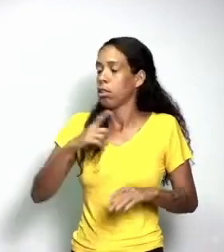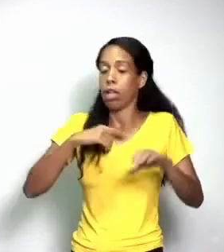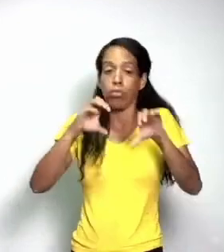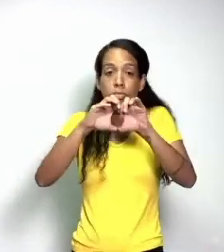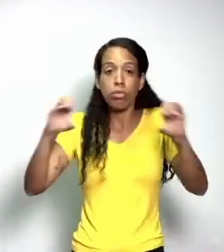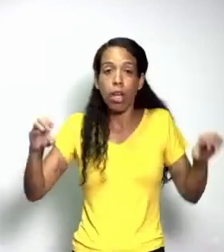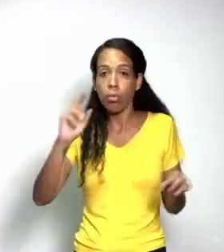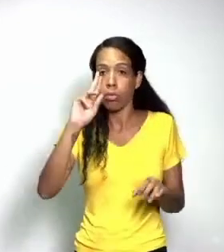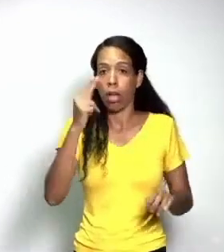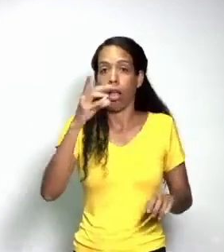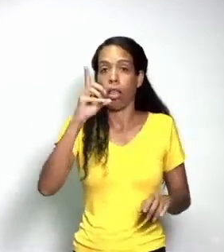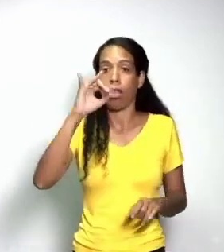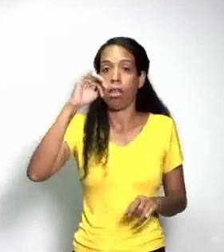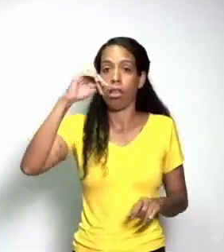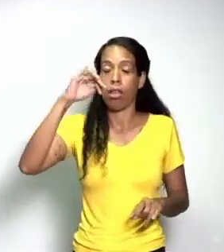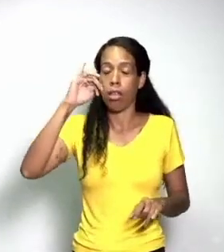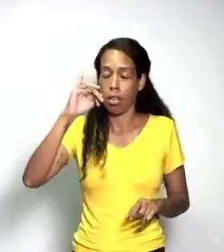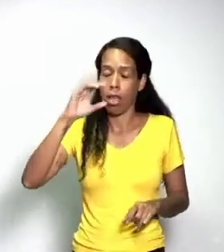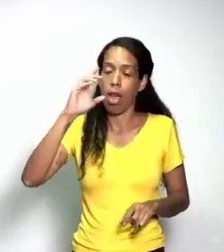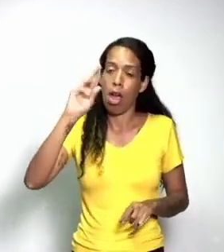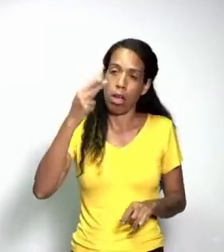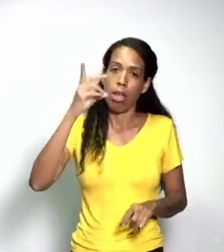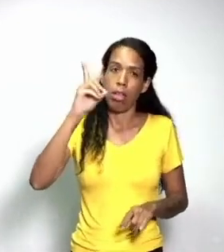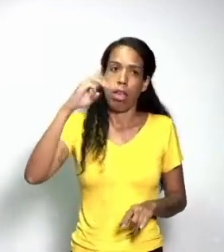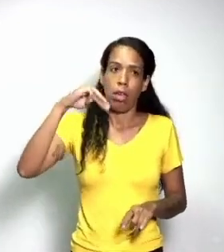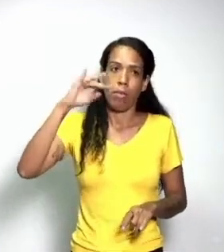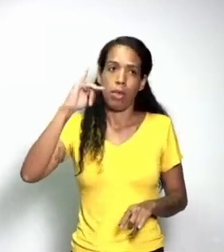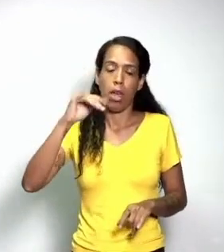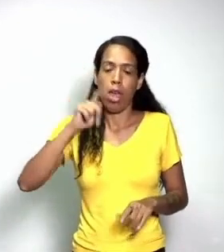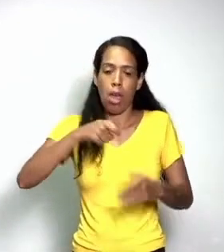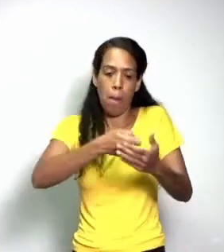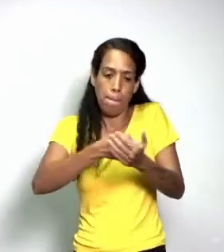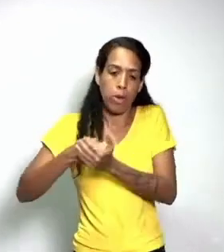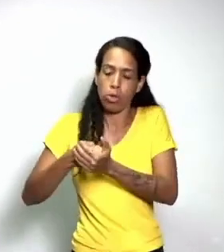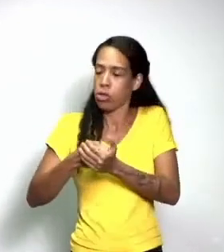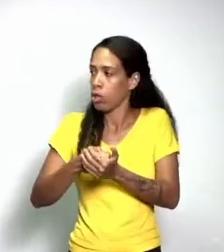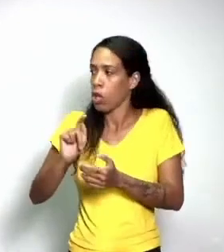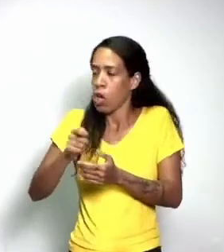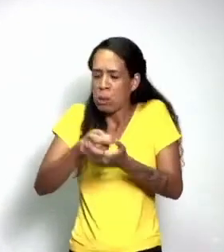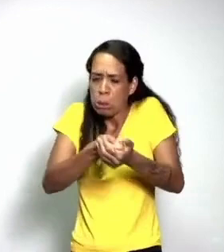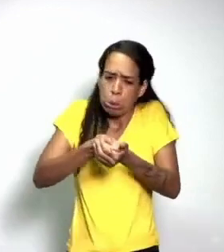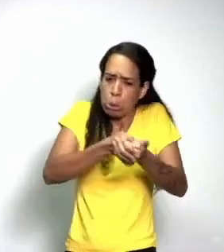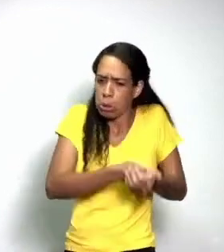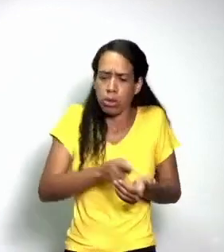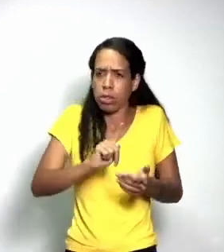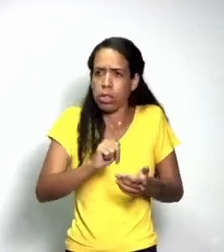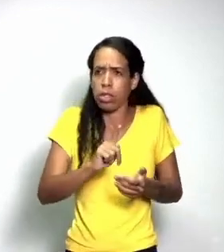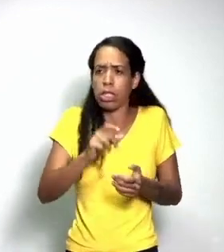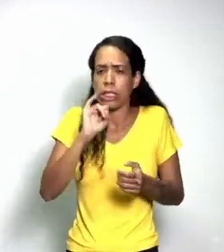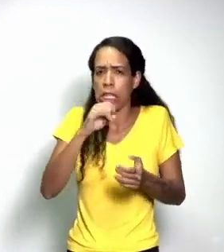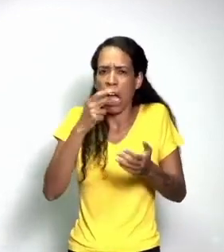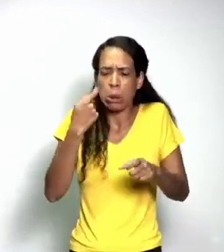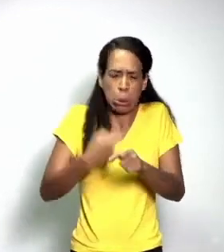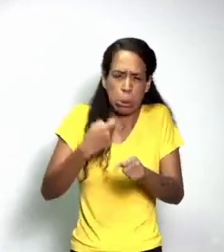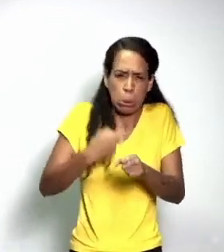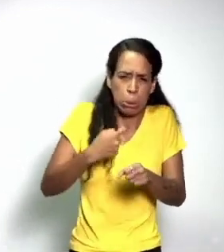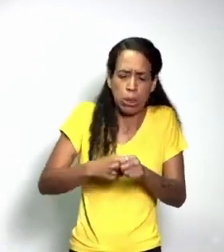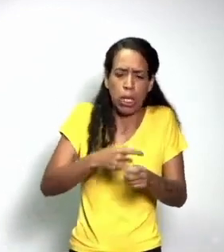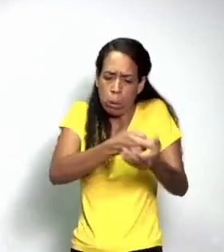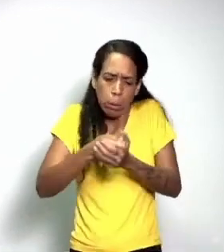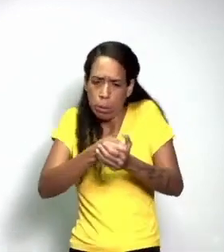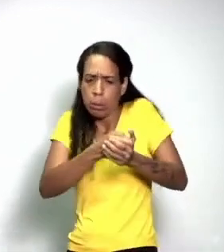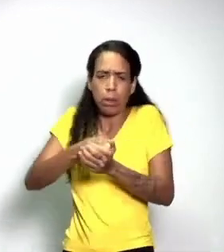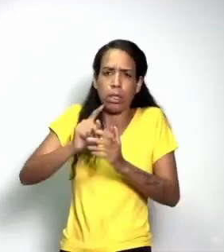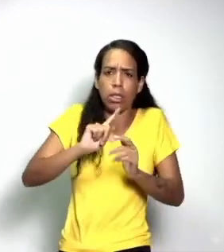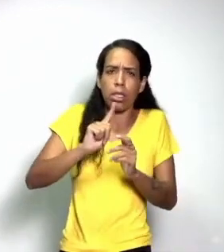e STI. O HDMI é puramente puxar, é bom que a gente não force ele, se ele estiver um pouco duro, de ficar puxando